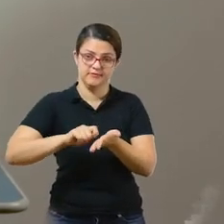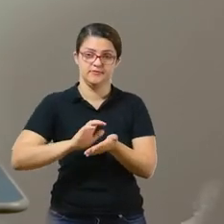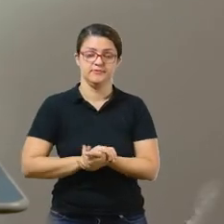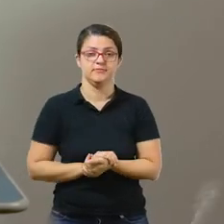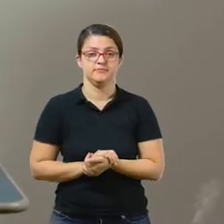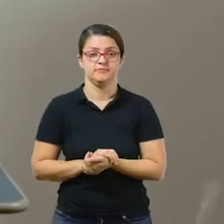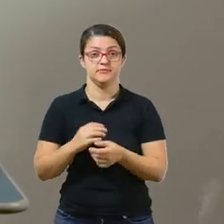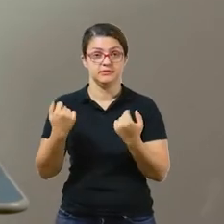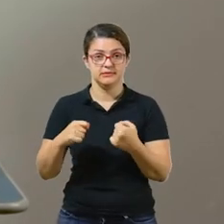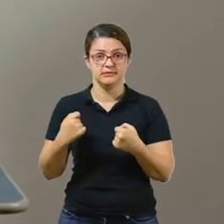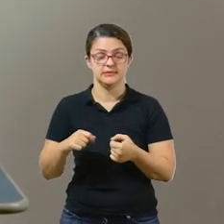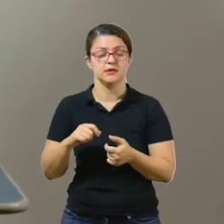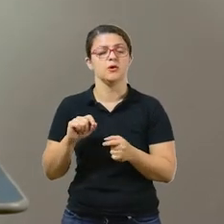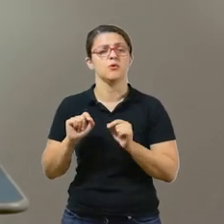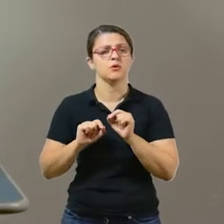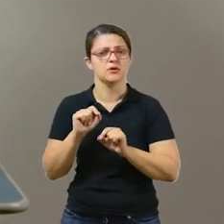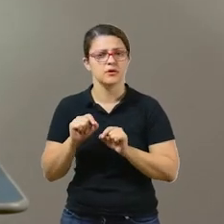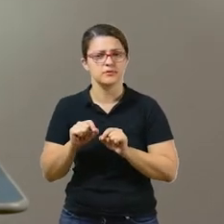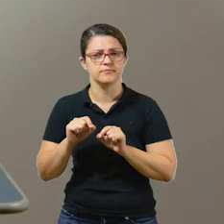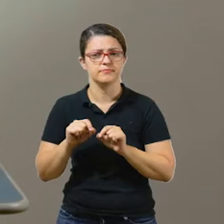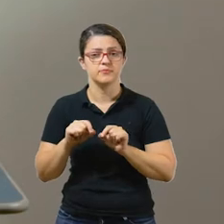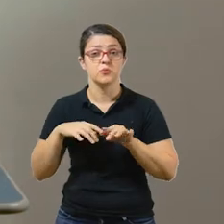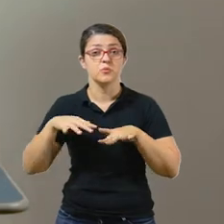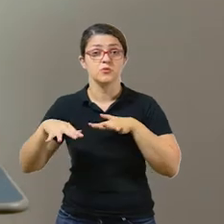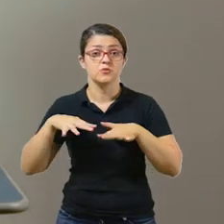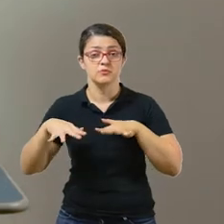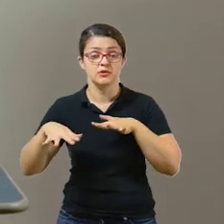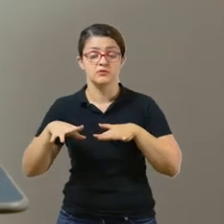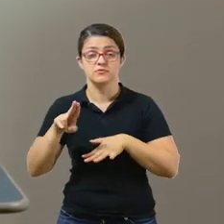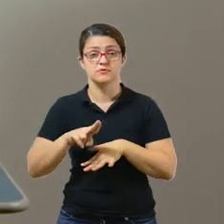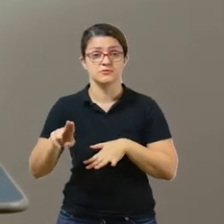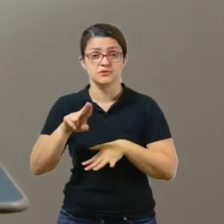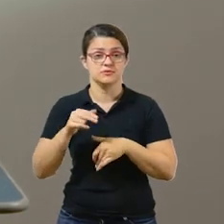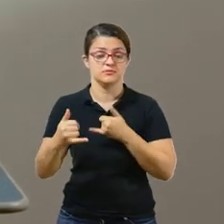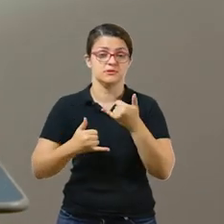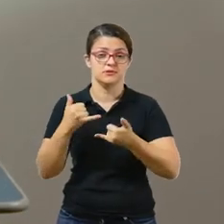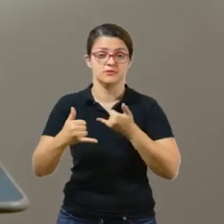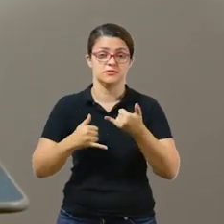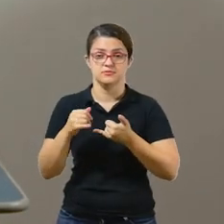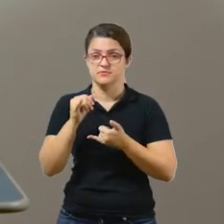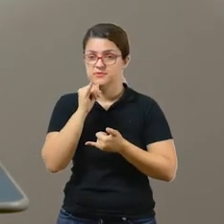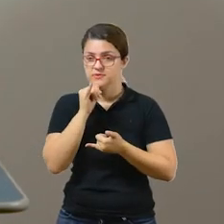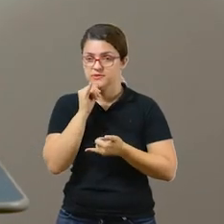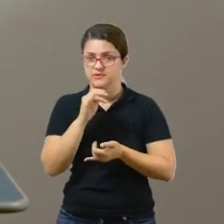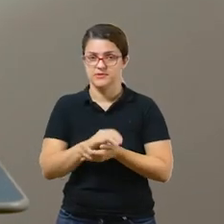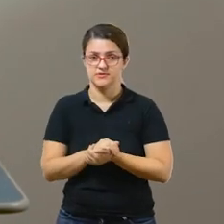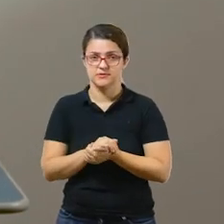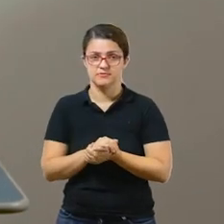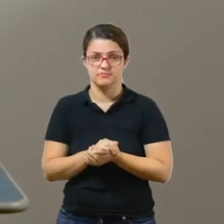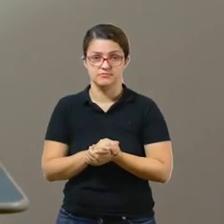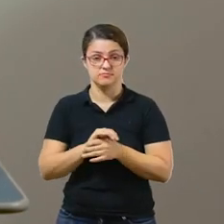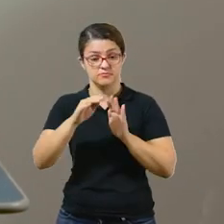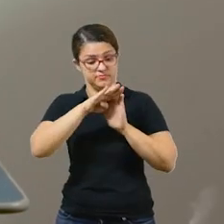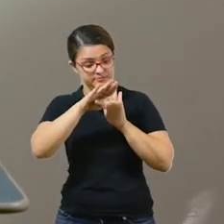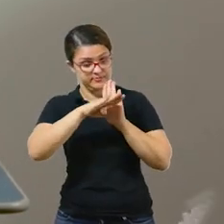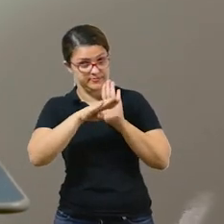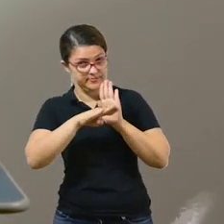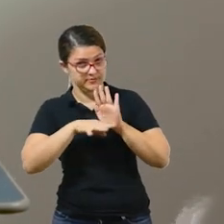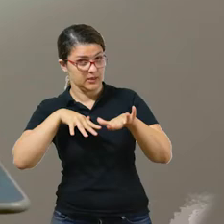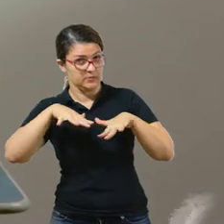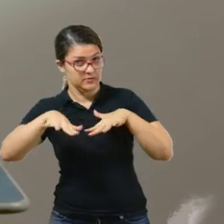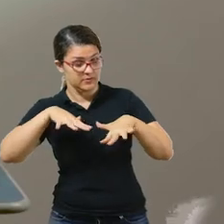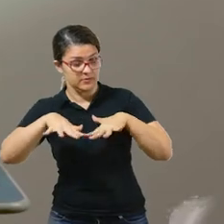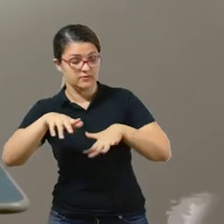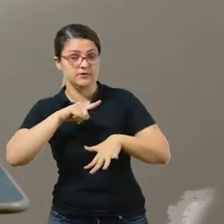gente vai registrar? A sequência de movimentos que a gente vai utilizar na brincadeira. Então, vai ter que seguir uma certa sequência